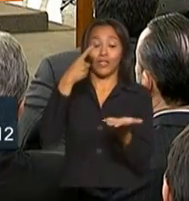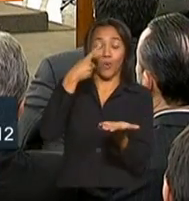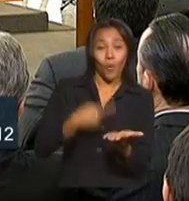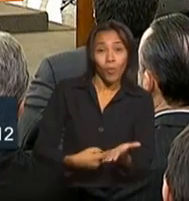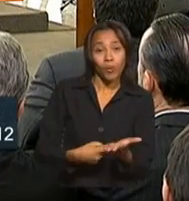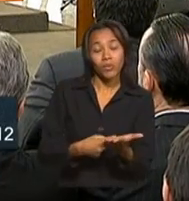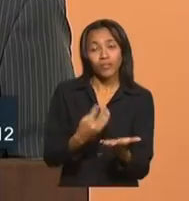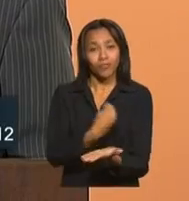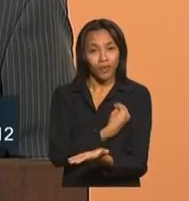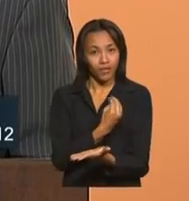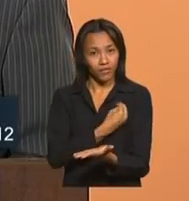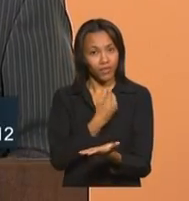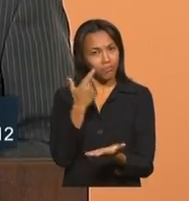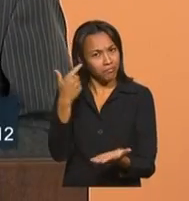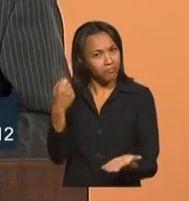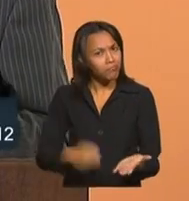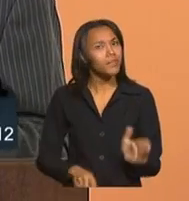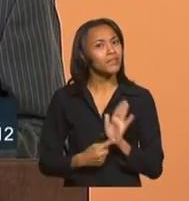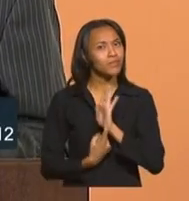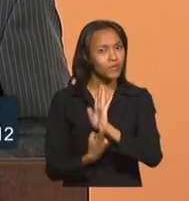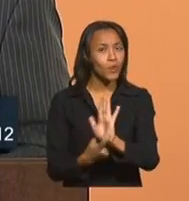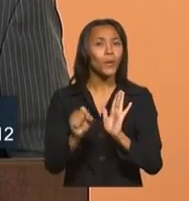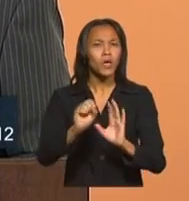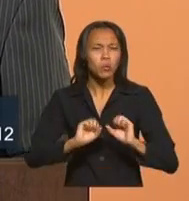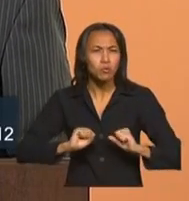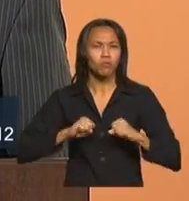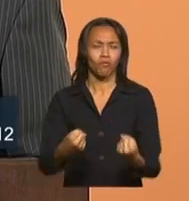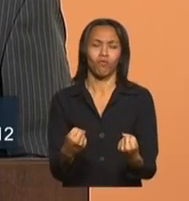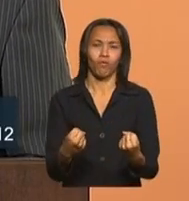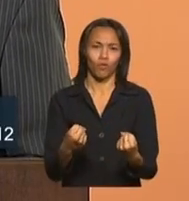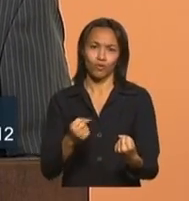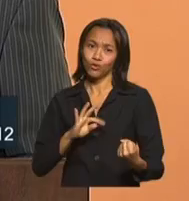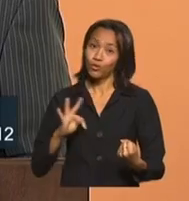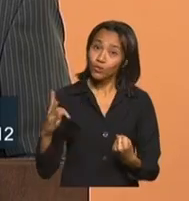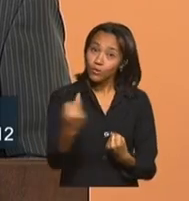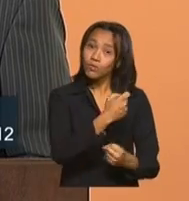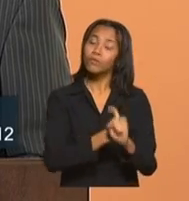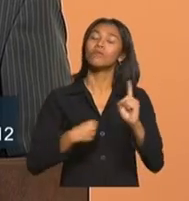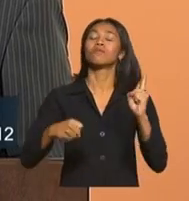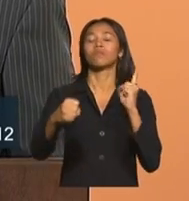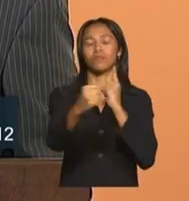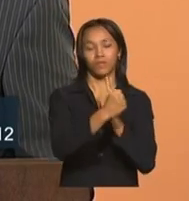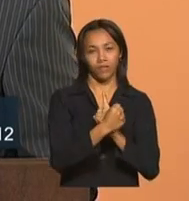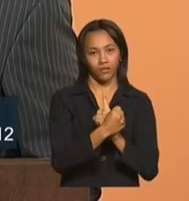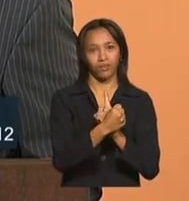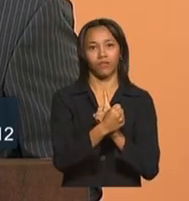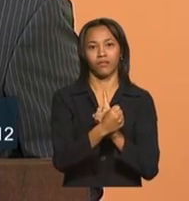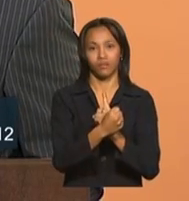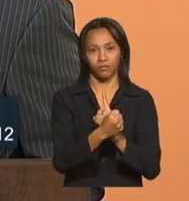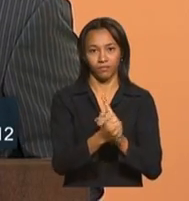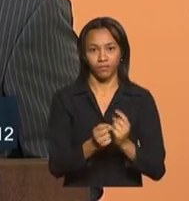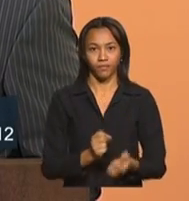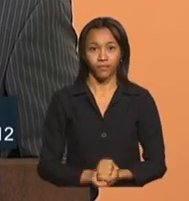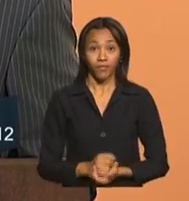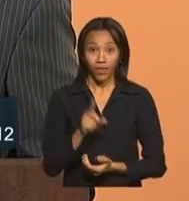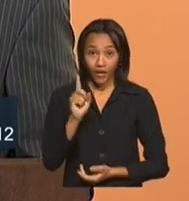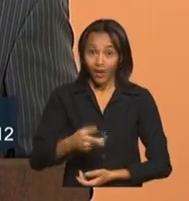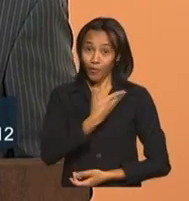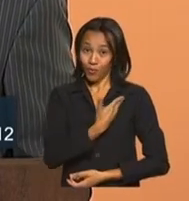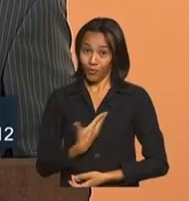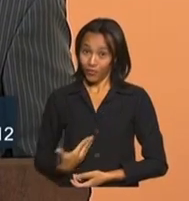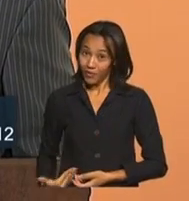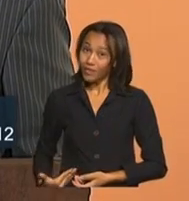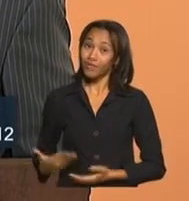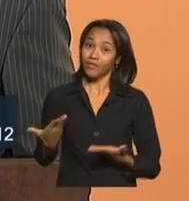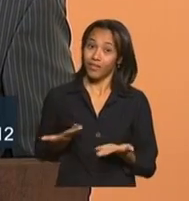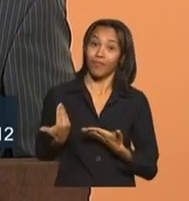deve ser encarado, como um esforço de toda a sociedade, liderado pelo governo, pelo